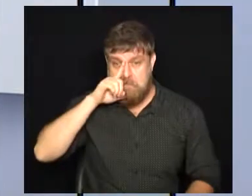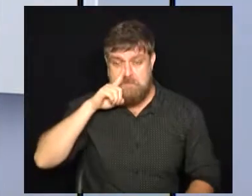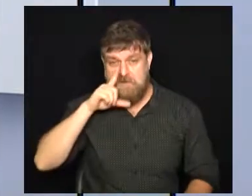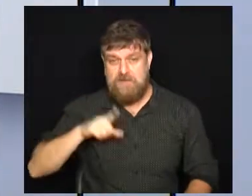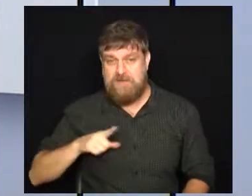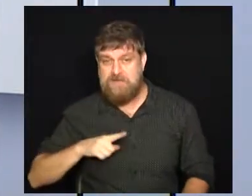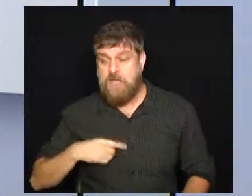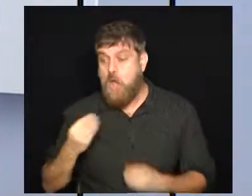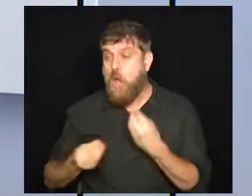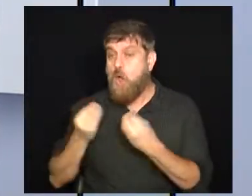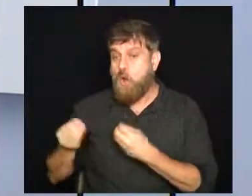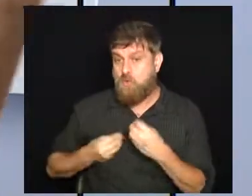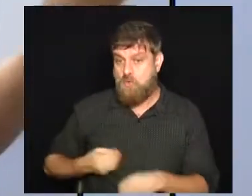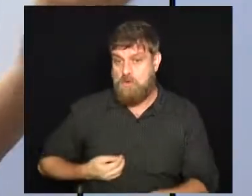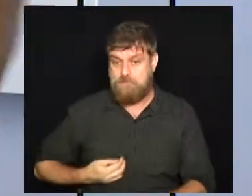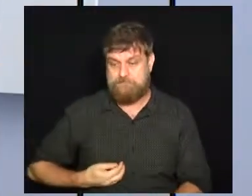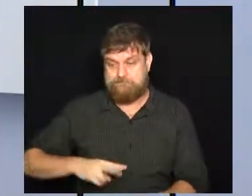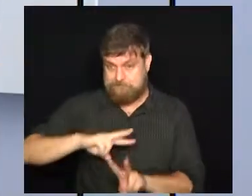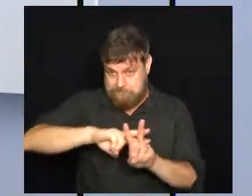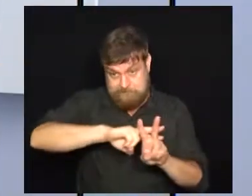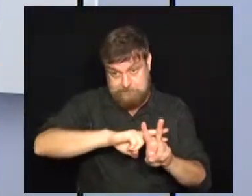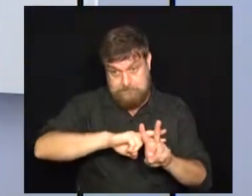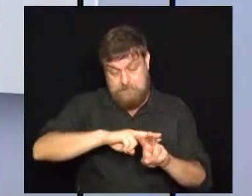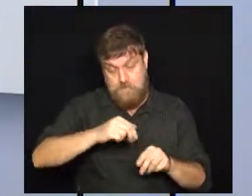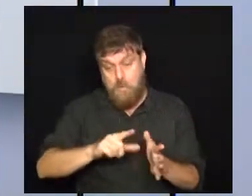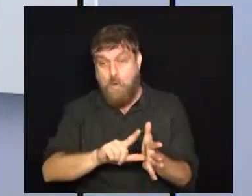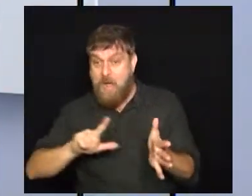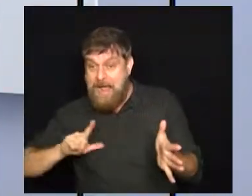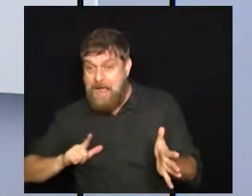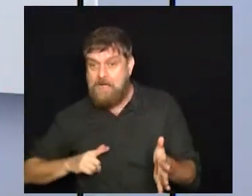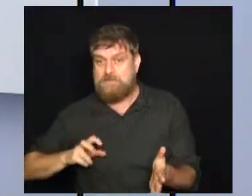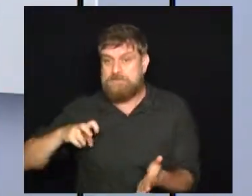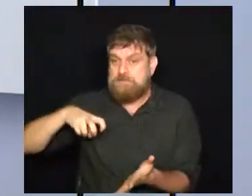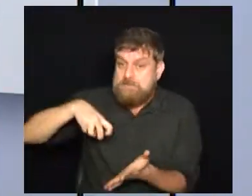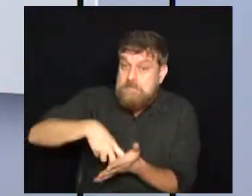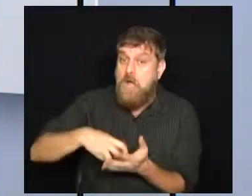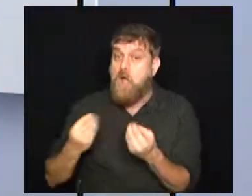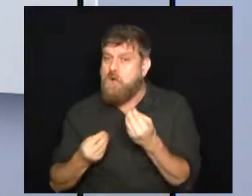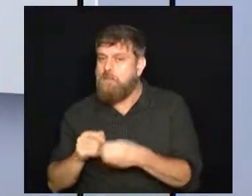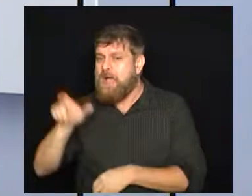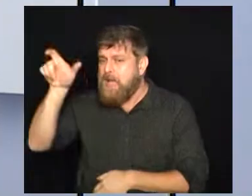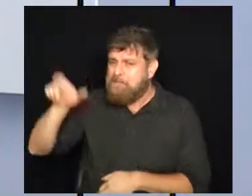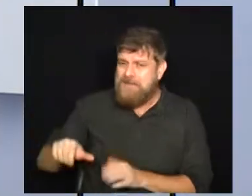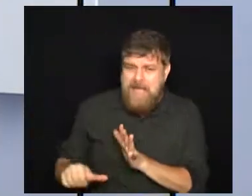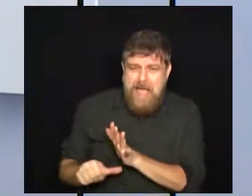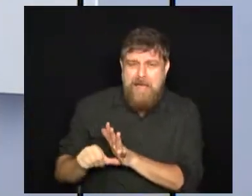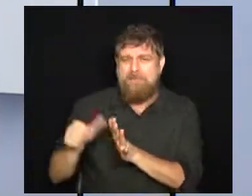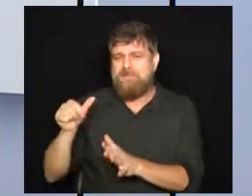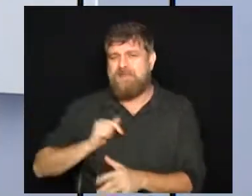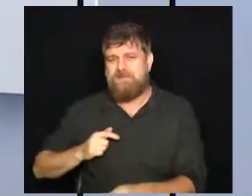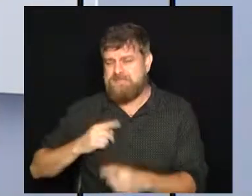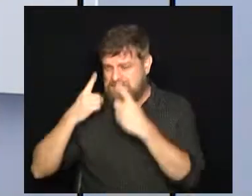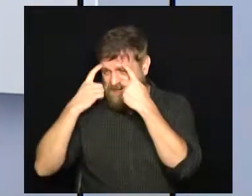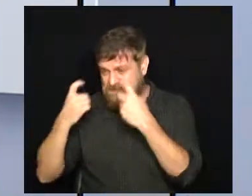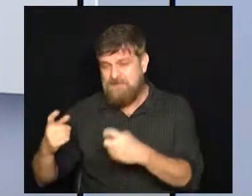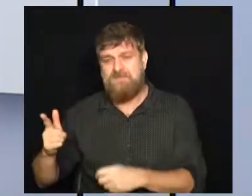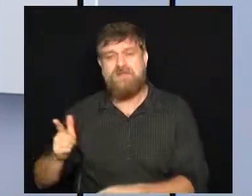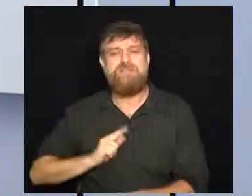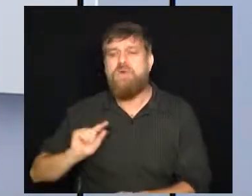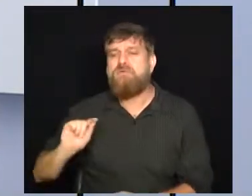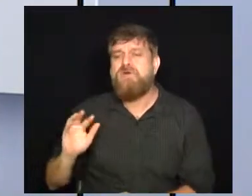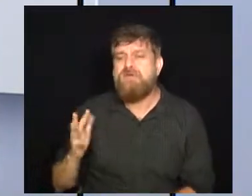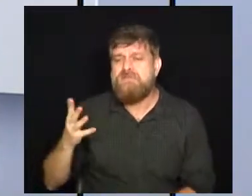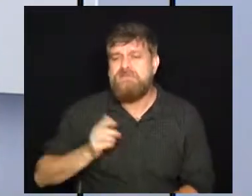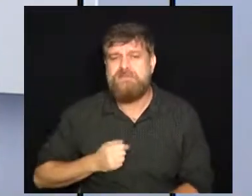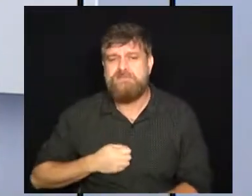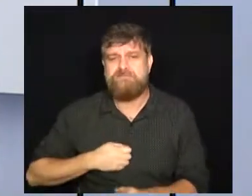mais brandas, né? Então, no caso de, geralmente, o cara é réu primário, então ele vai ter alguns